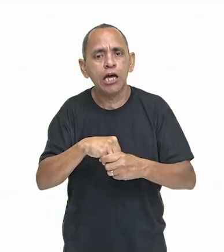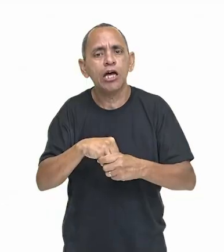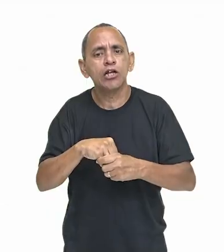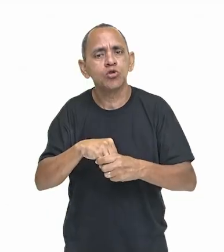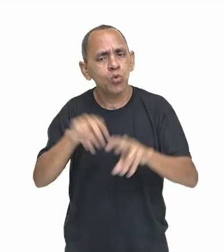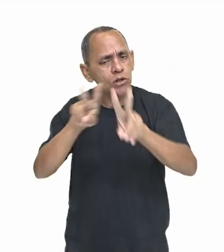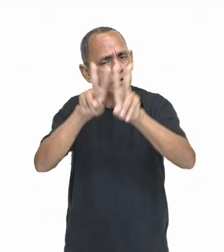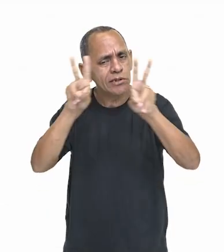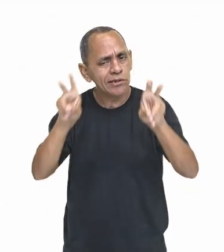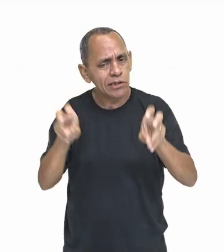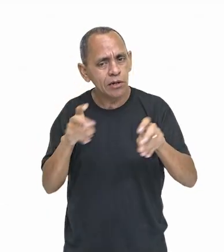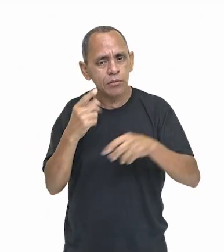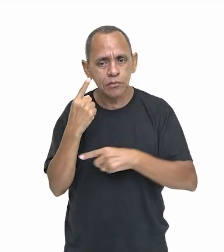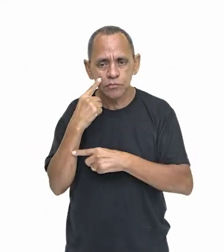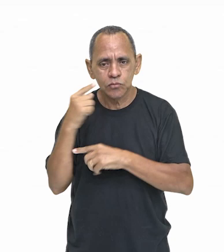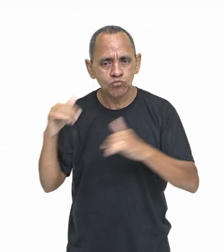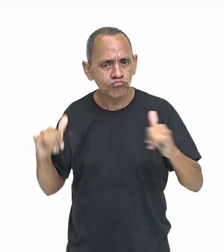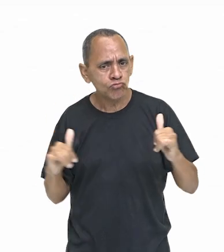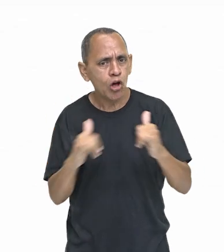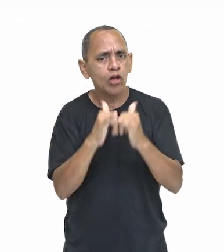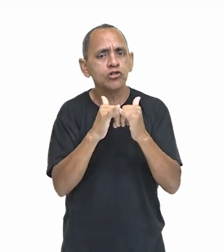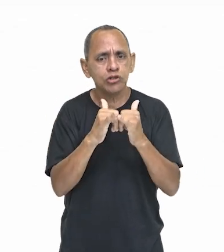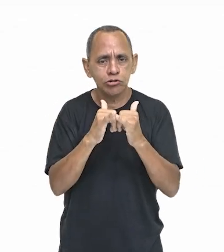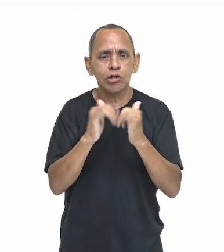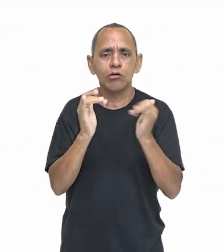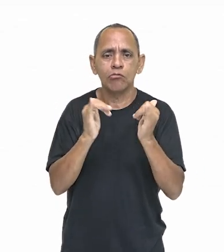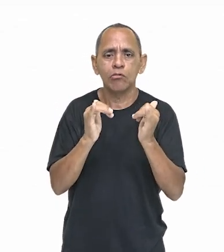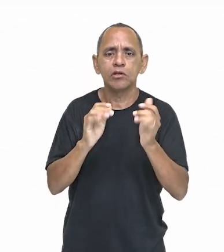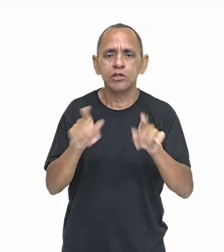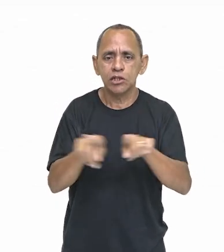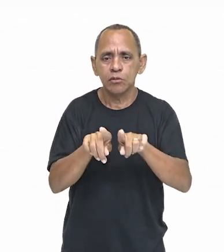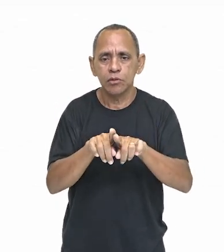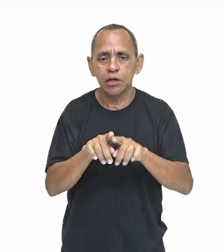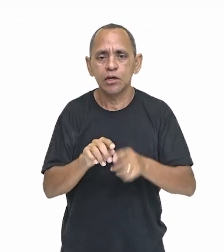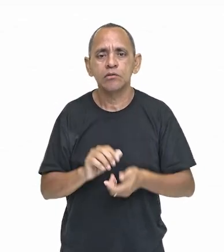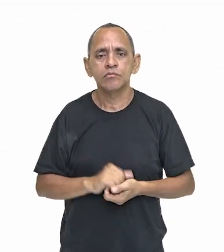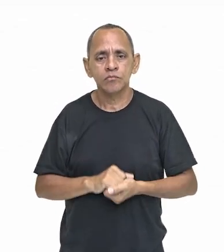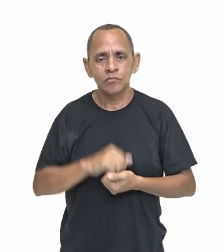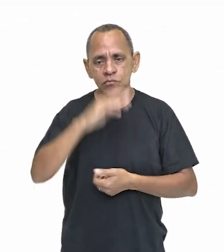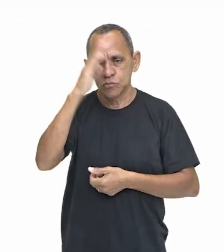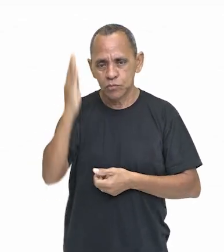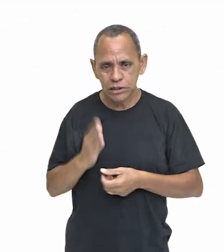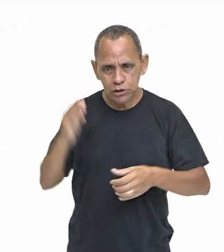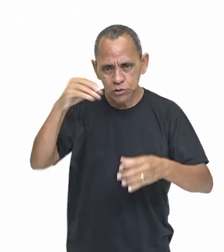no Brasil. Vamos ver aqui o nosso primeiro exemplo sobre